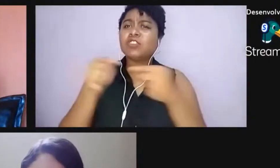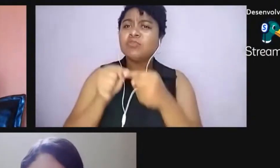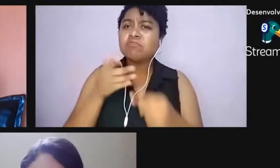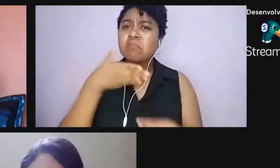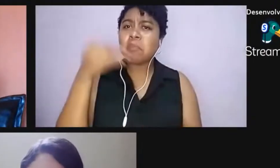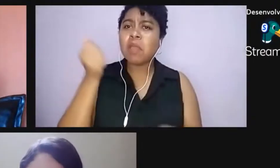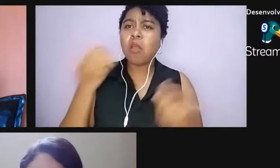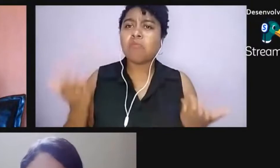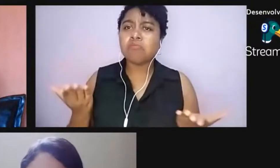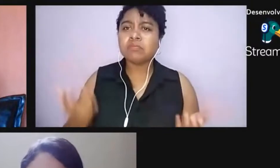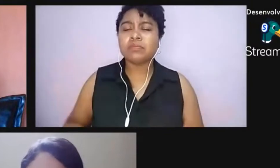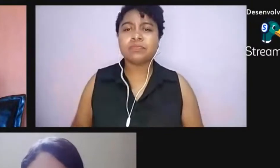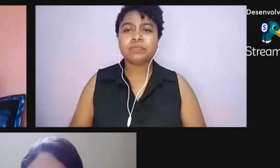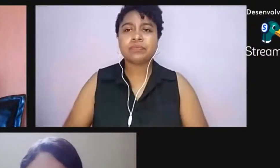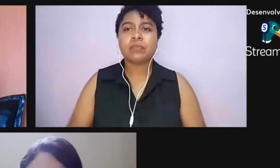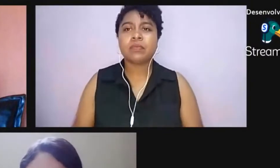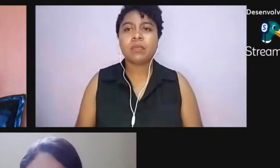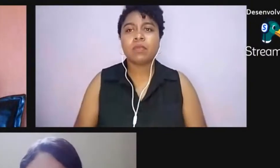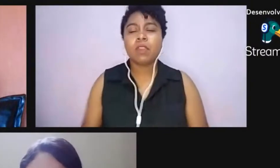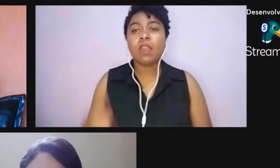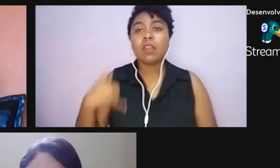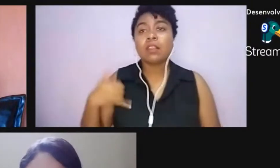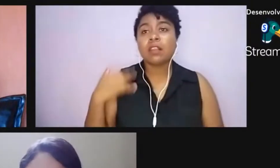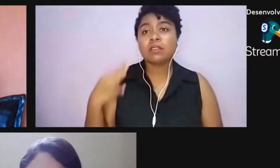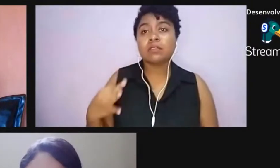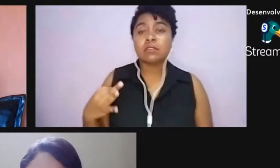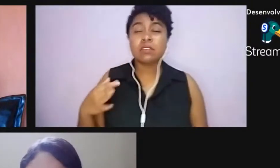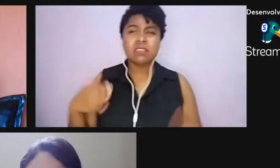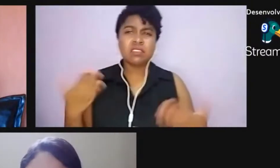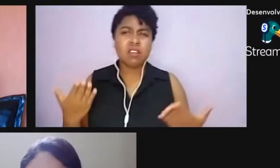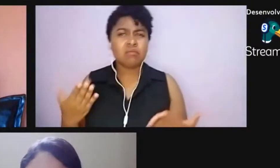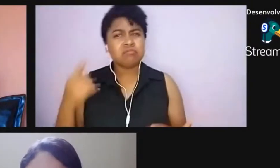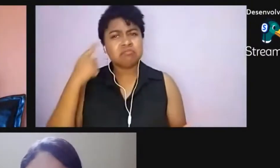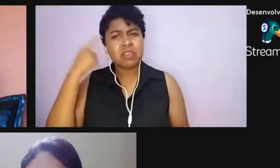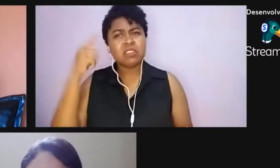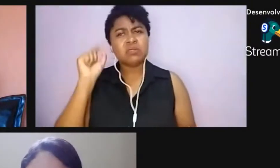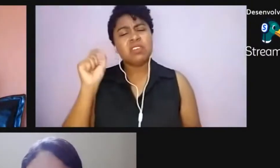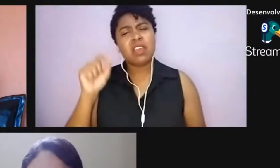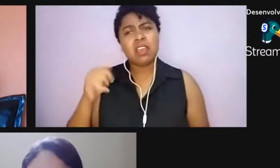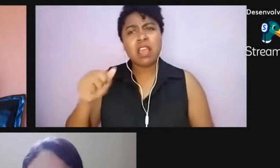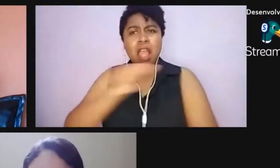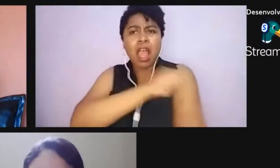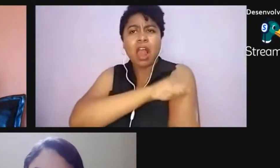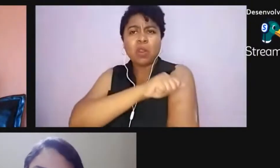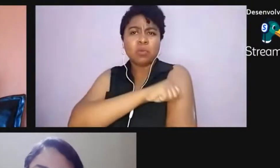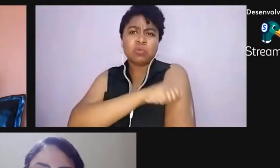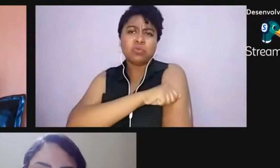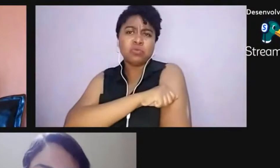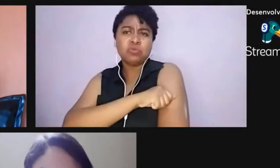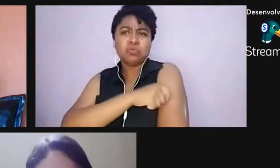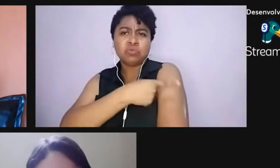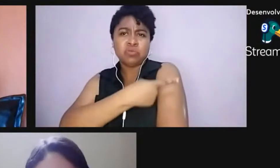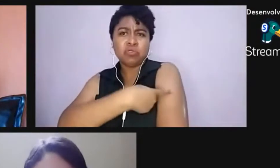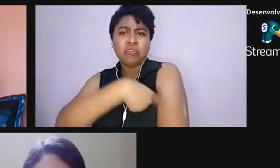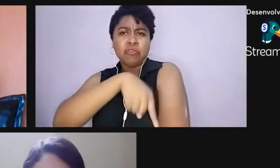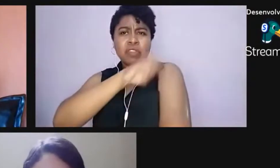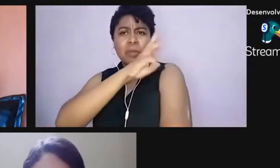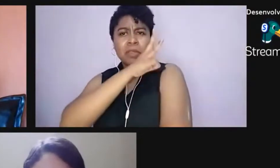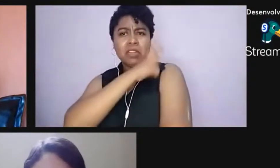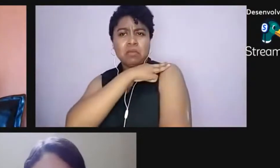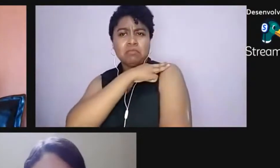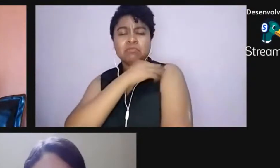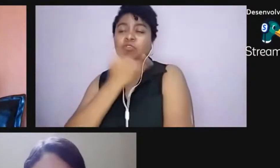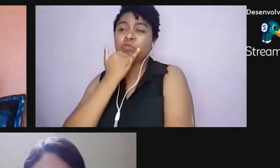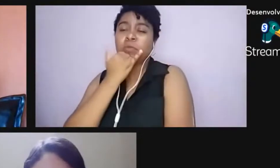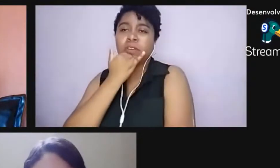que alunos do fundamental para cima, médio, tem